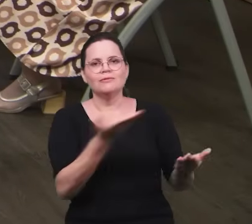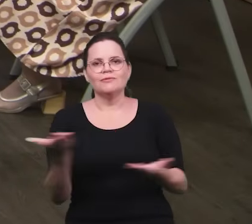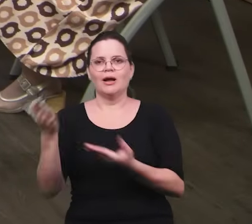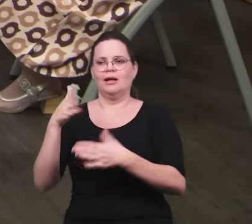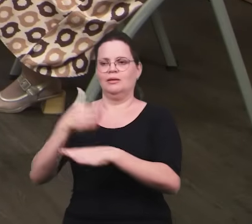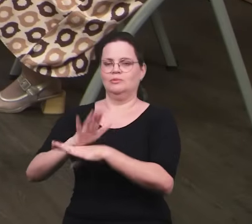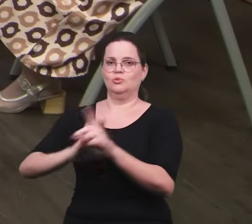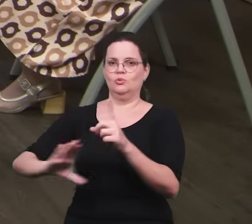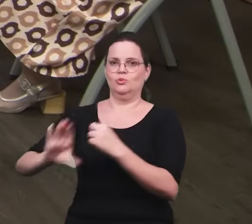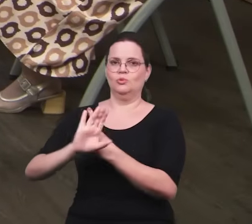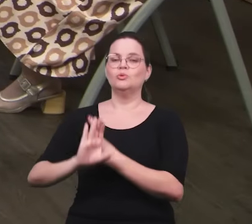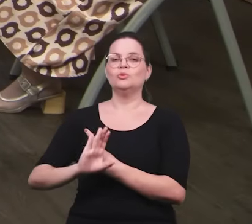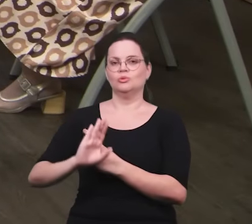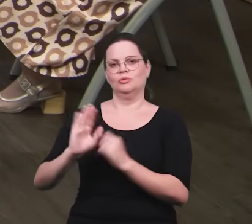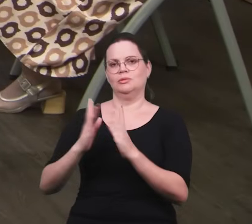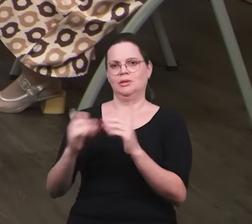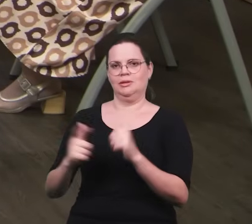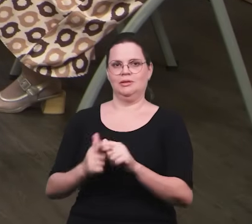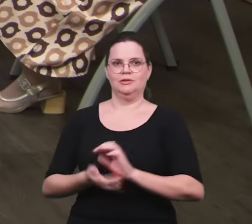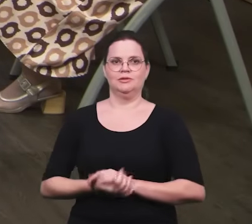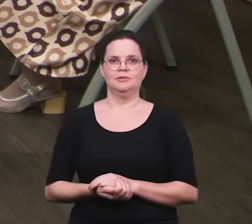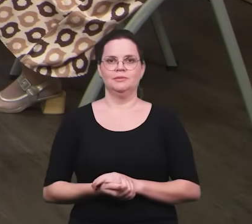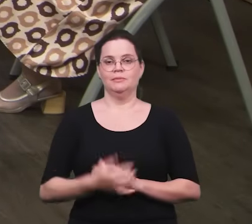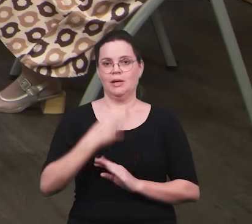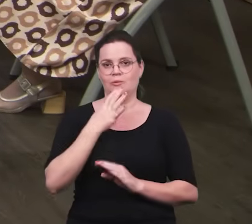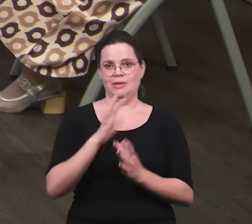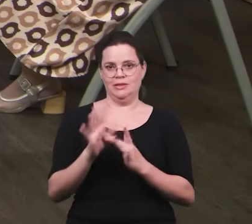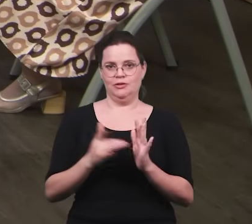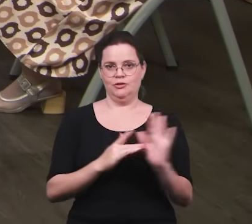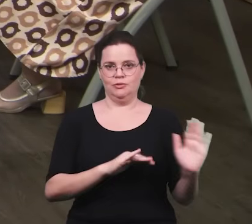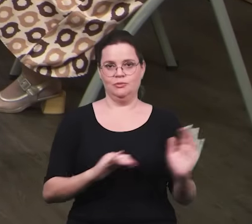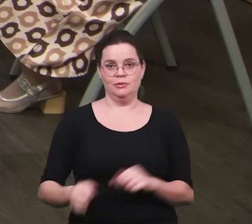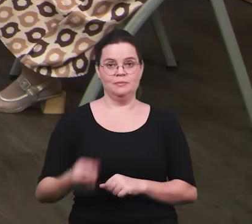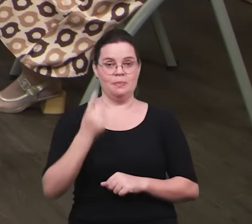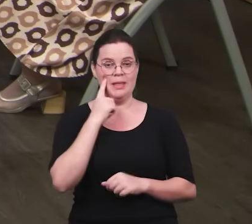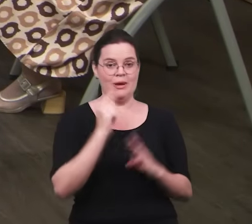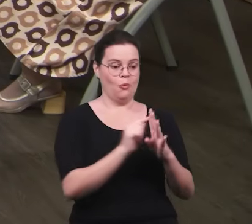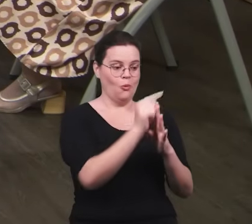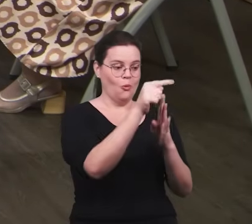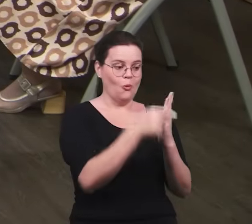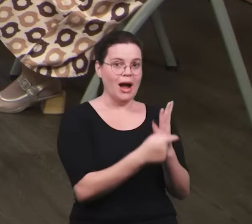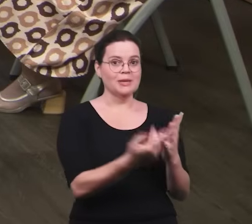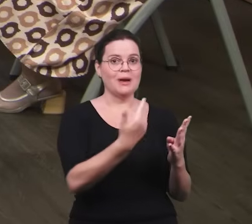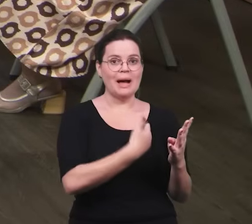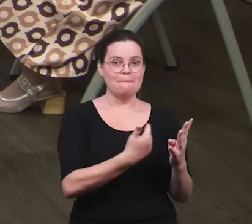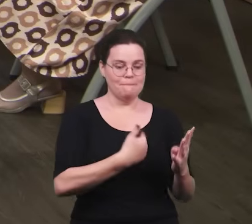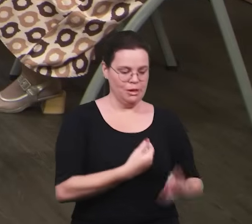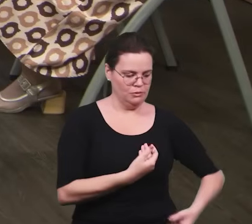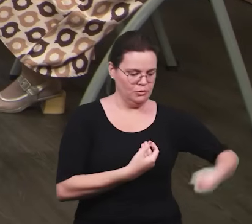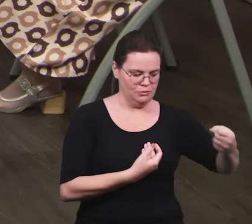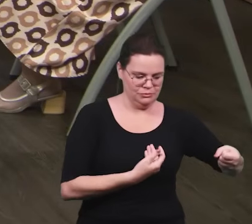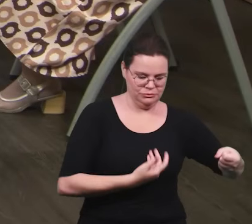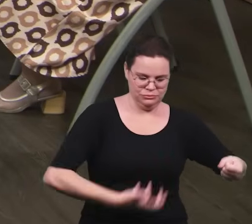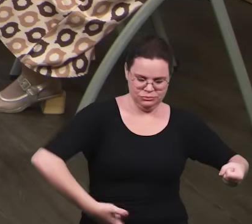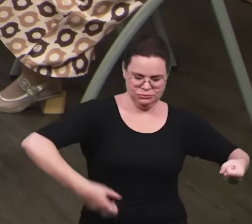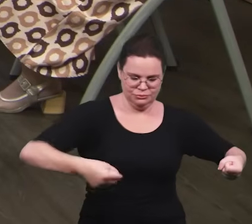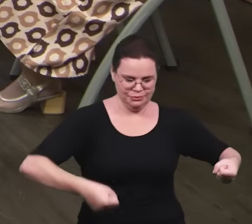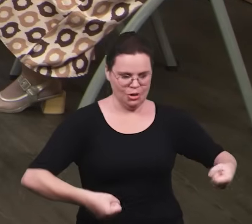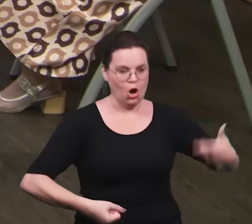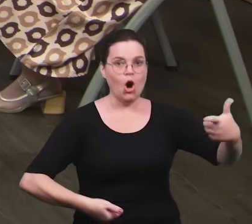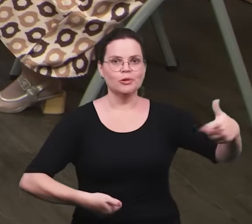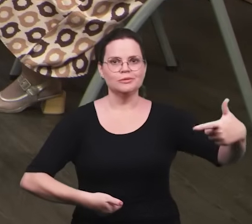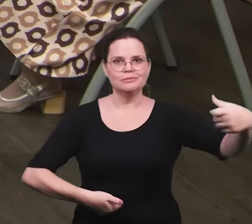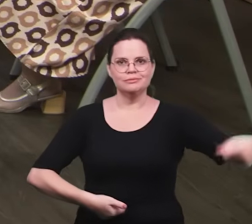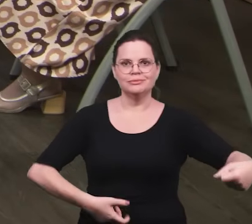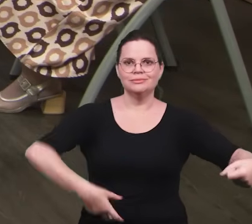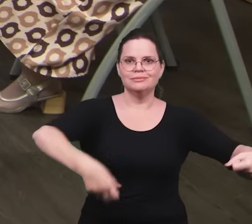muito bonita, inclusive foram 4, né, Isaac? O paralítico trazido por 4. Então esses 4, a Bíblia